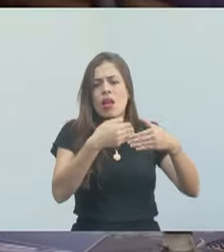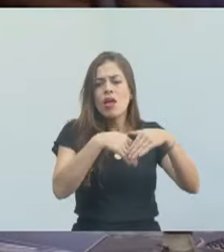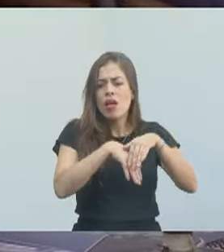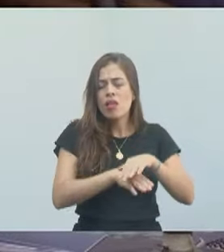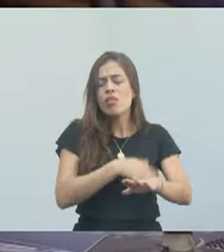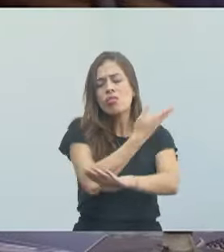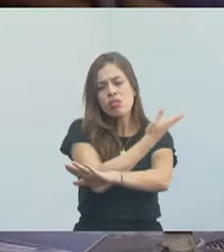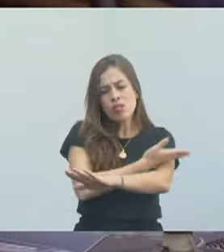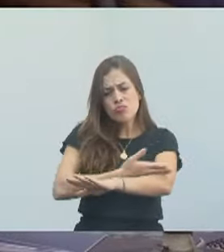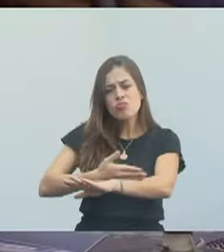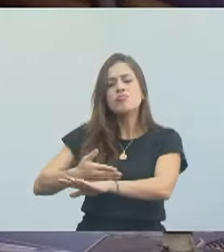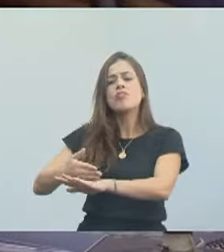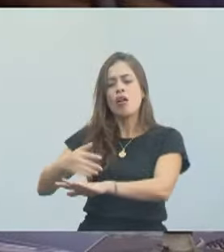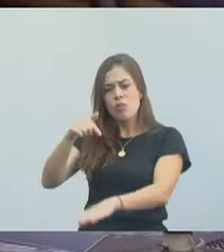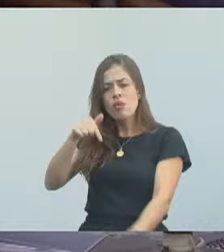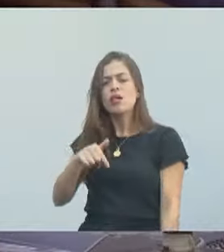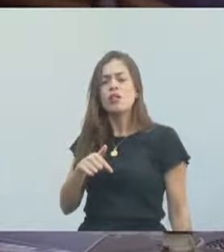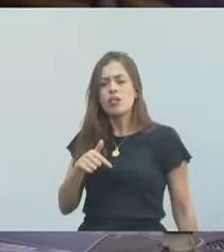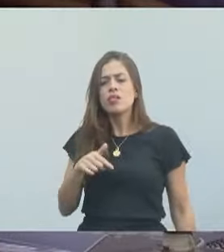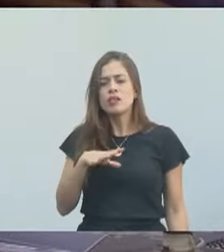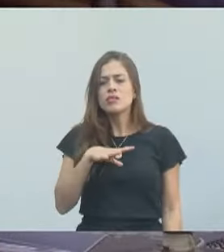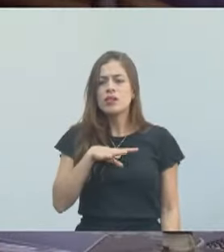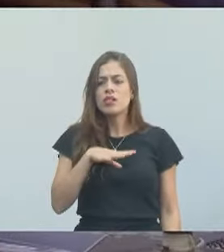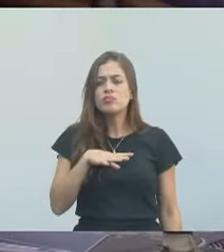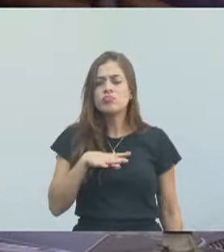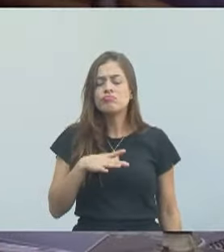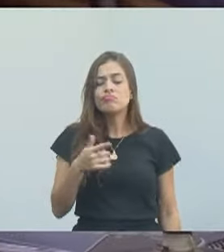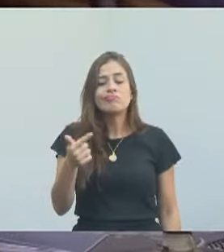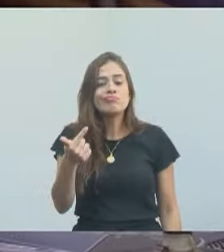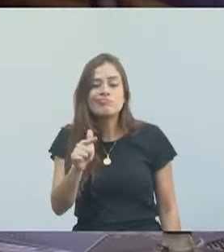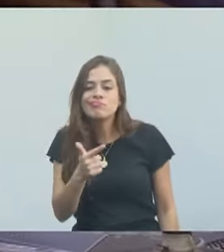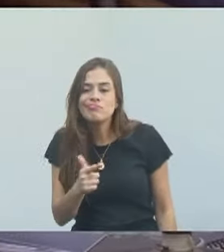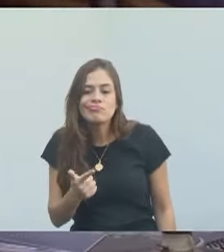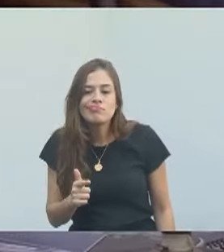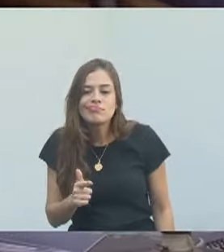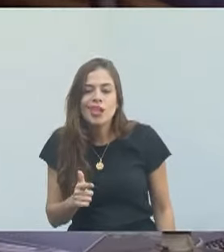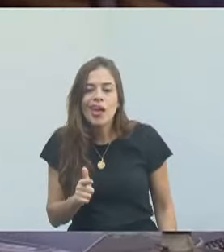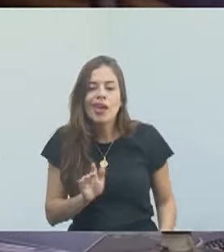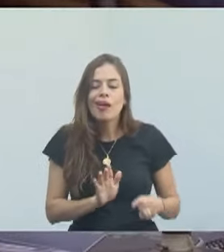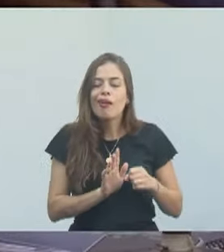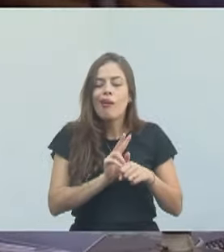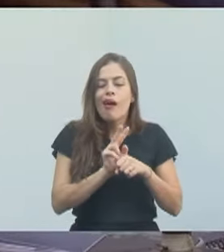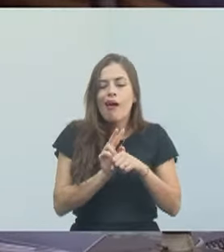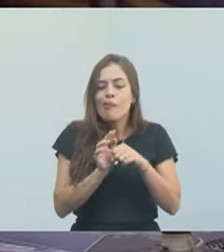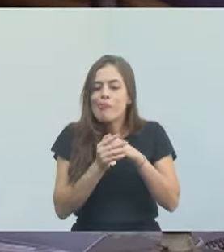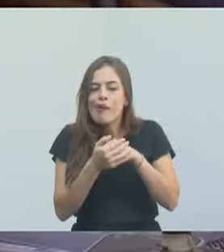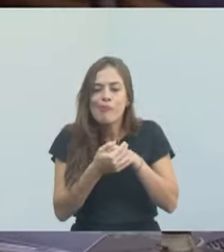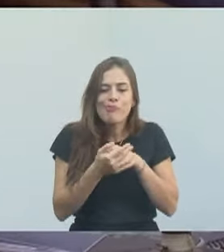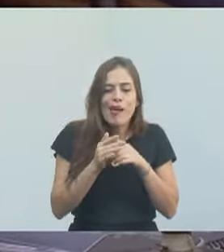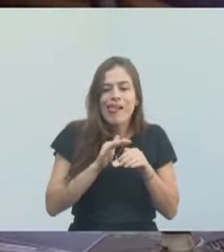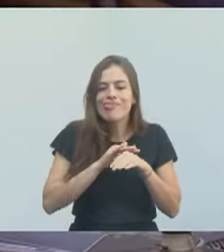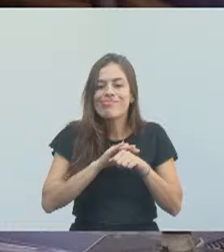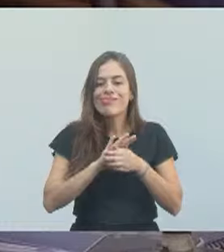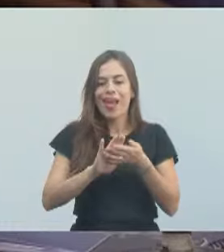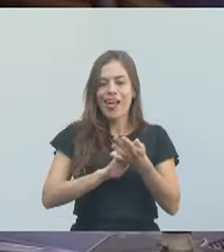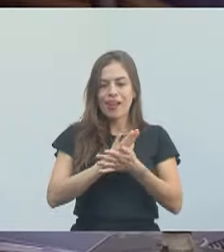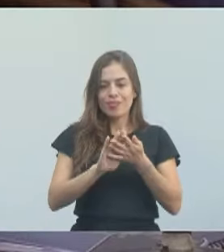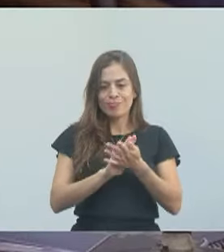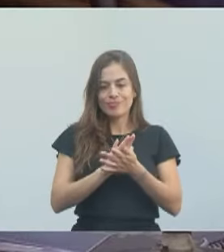aqui da nossa cidade, e que está lá, não é? Sem nenhuma espécie de conservação. É dizer que